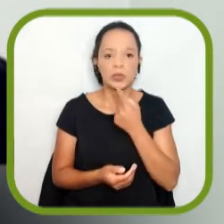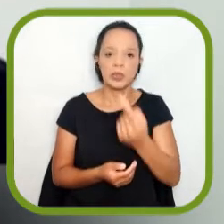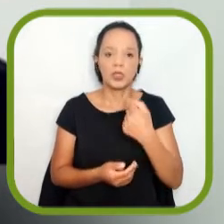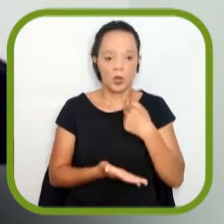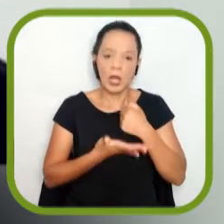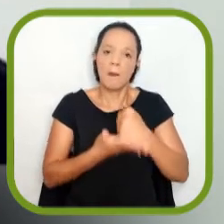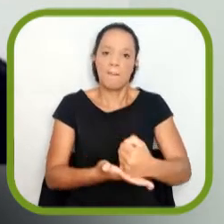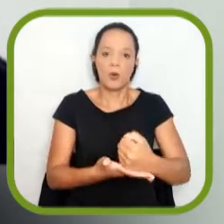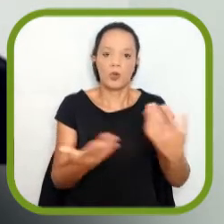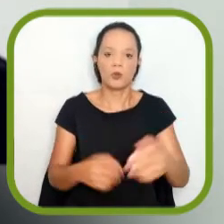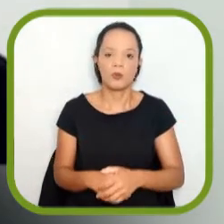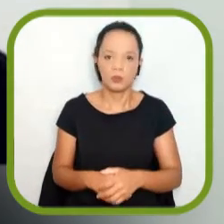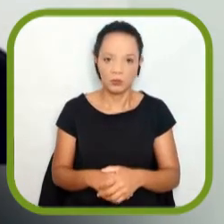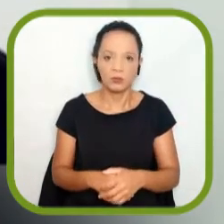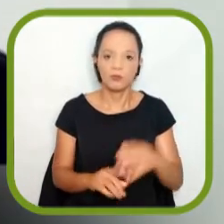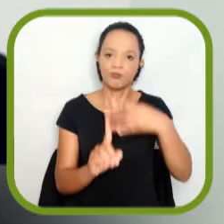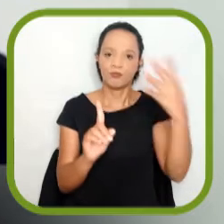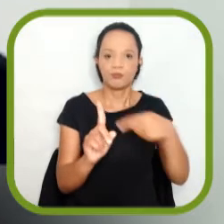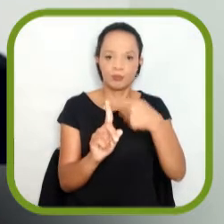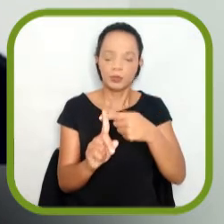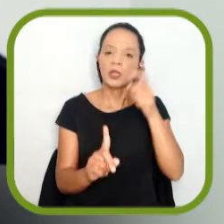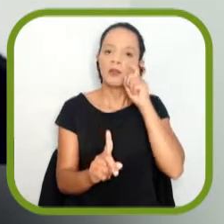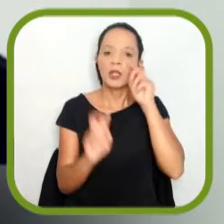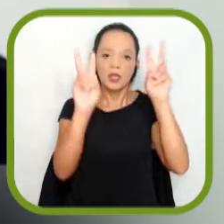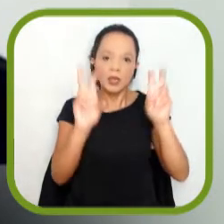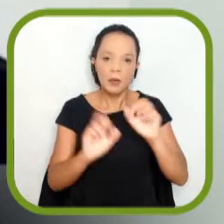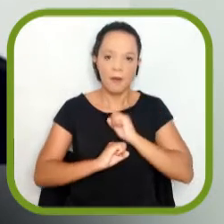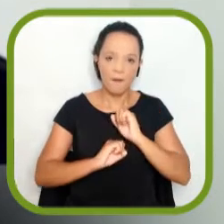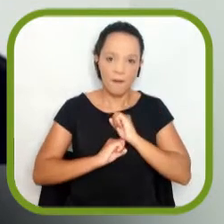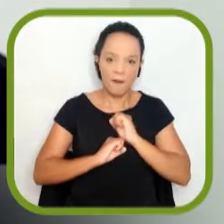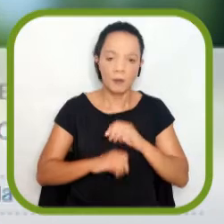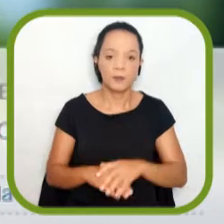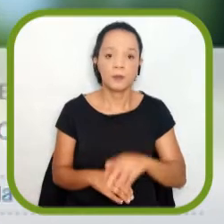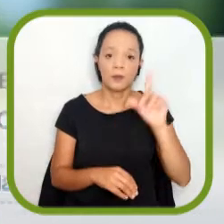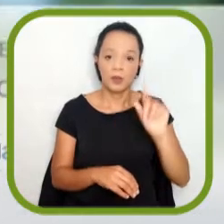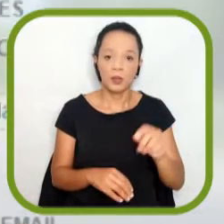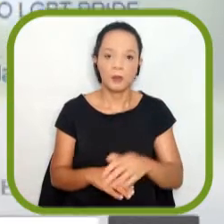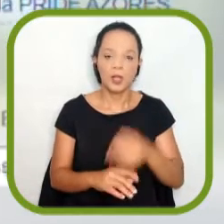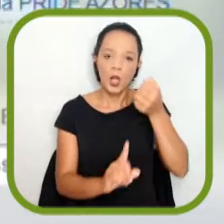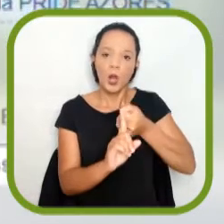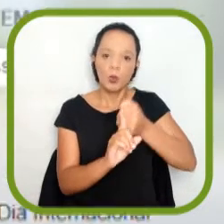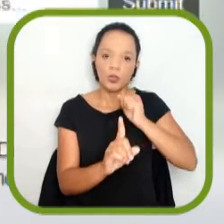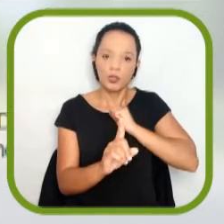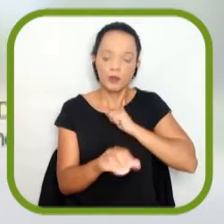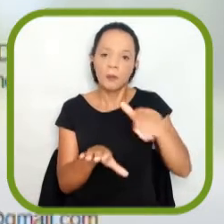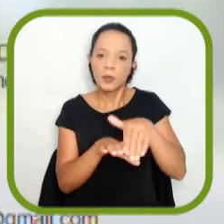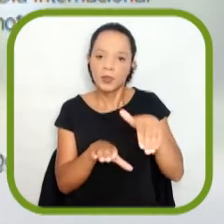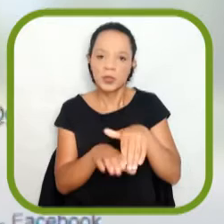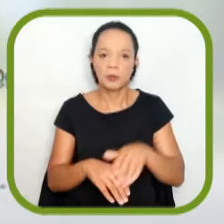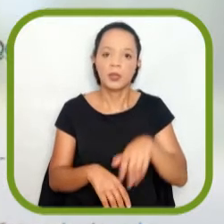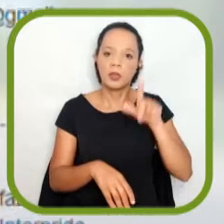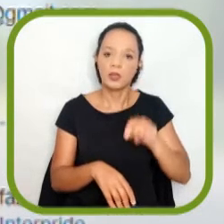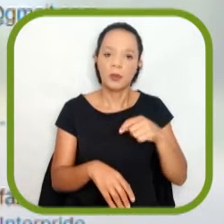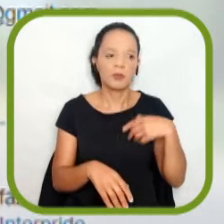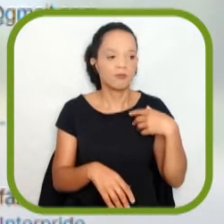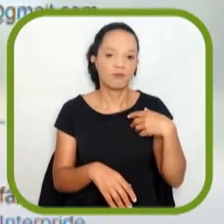afirmando esse apoio, defendendo as nossas causas, integrando-se nas nossas lutas